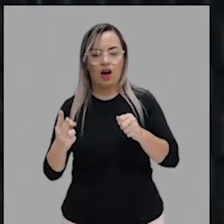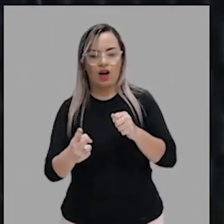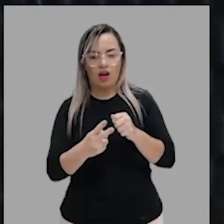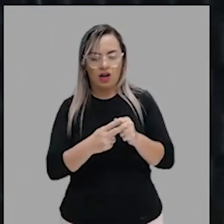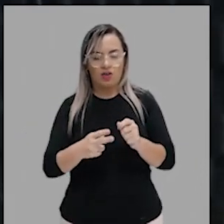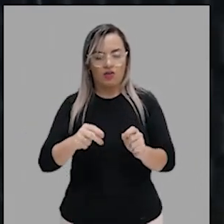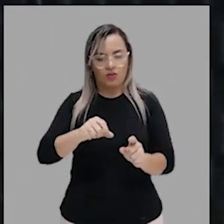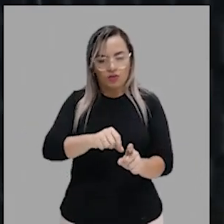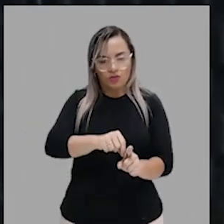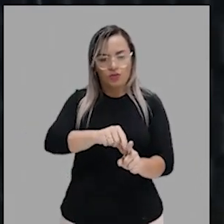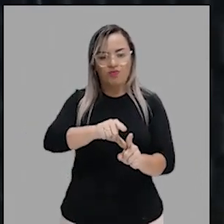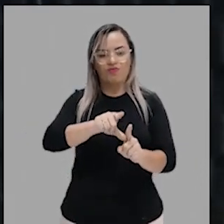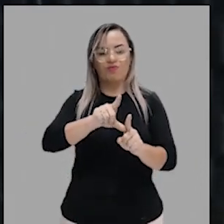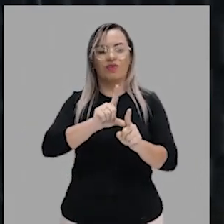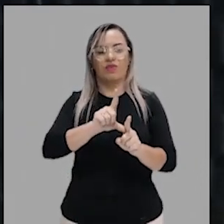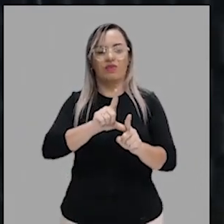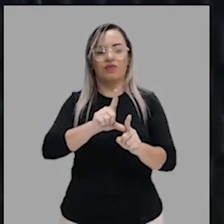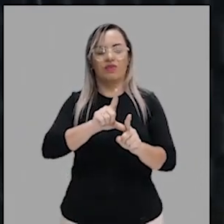modificando aqui